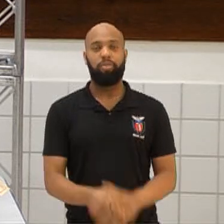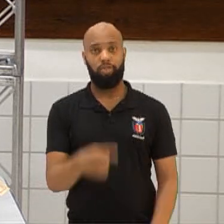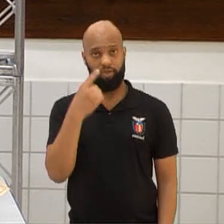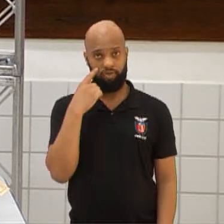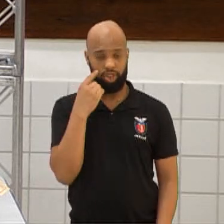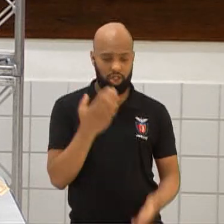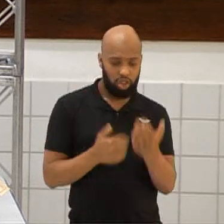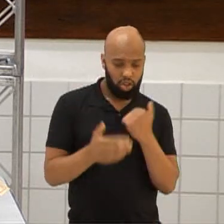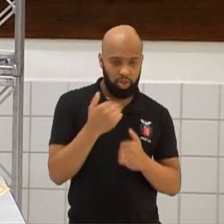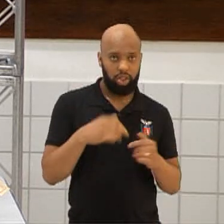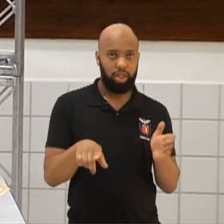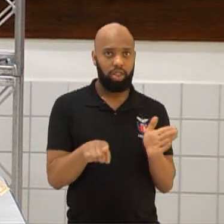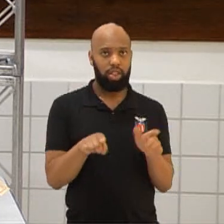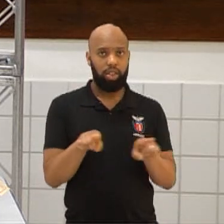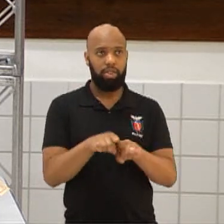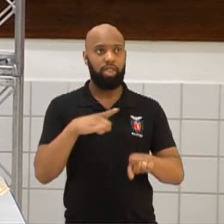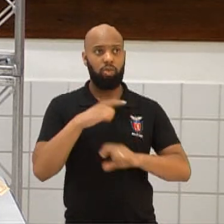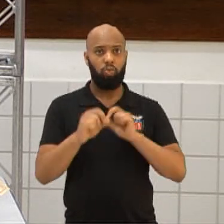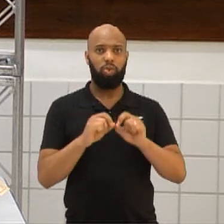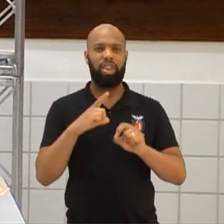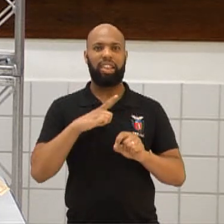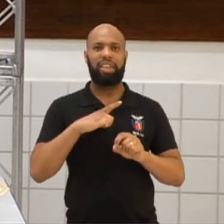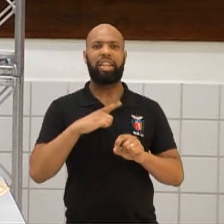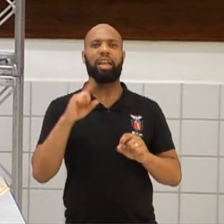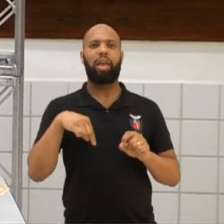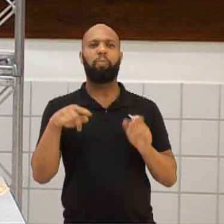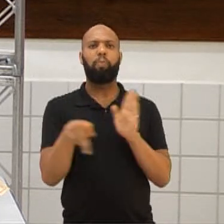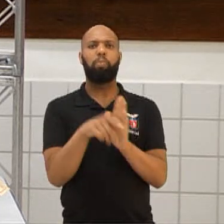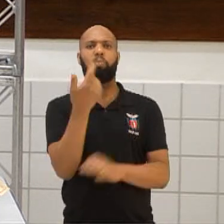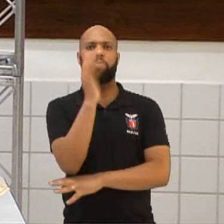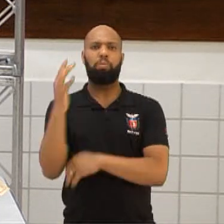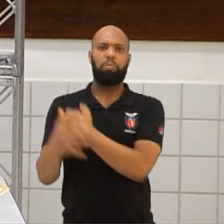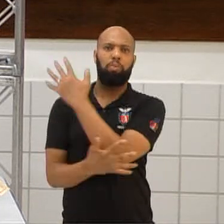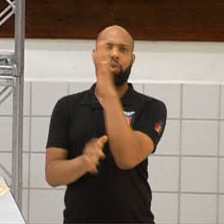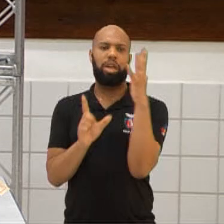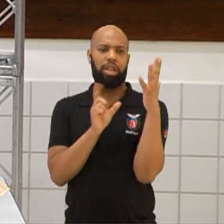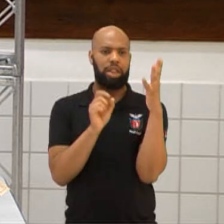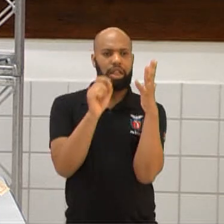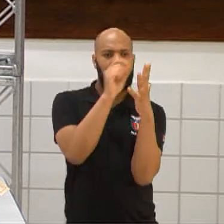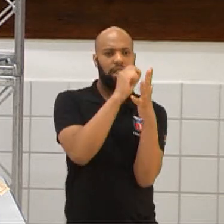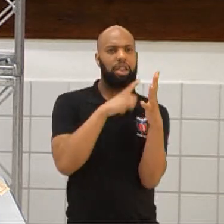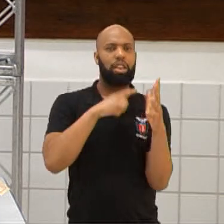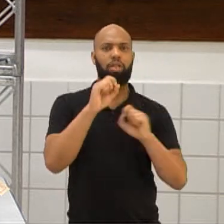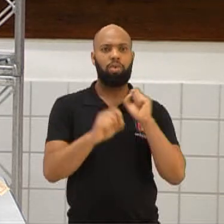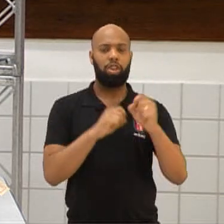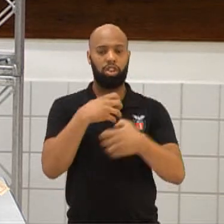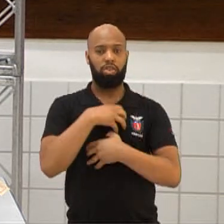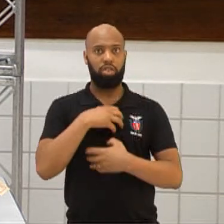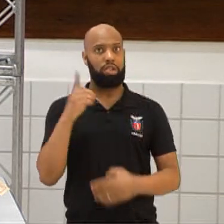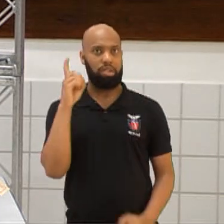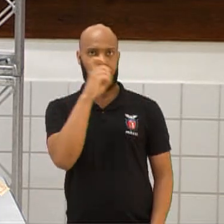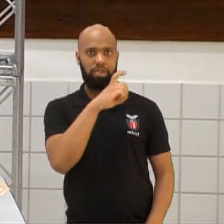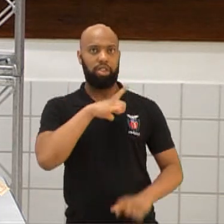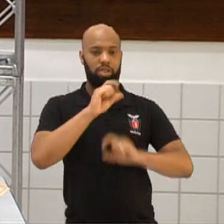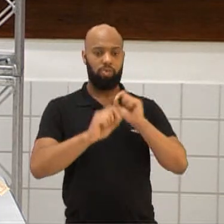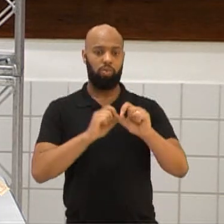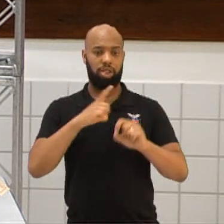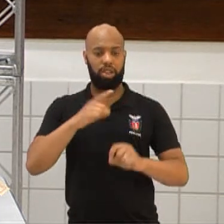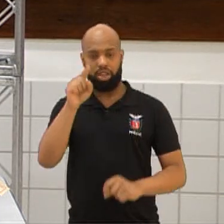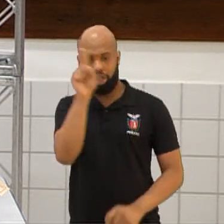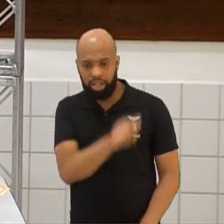nos alimentos que são ricos em celulose. Eles precisam passar por um processo digestório químico um pouco mais complexo. E é nesse seco que vai